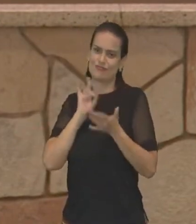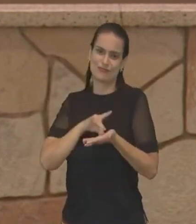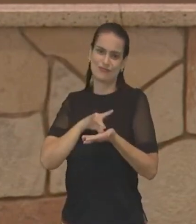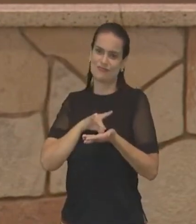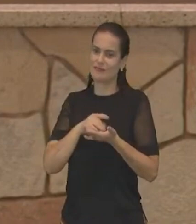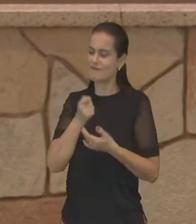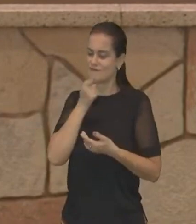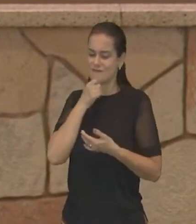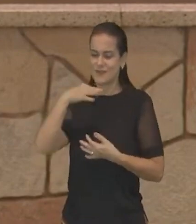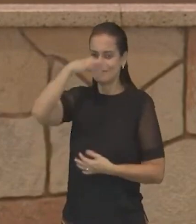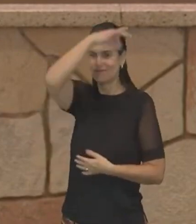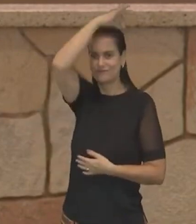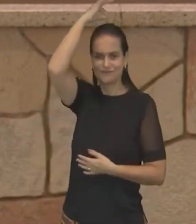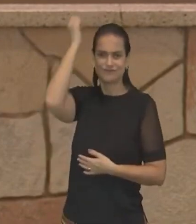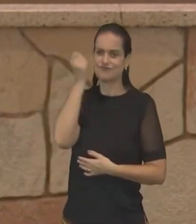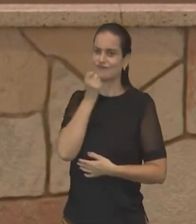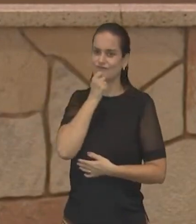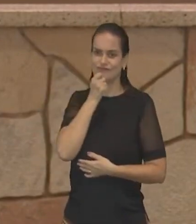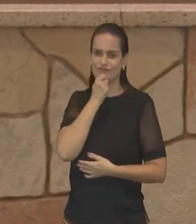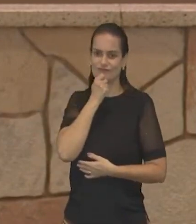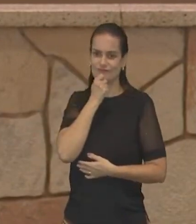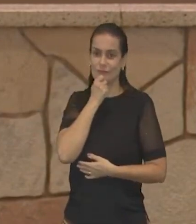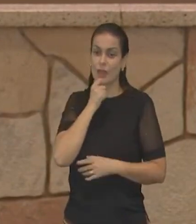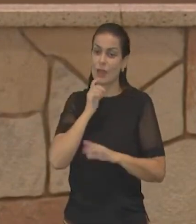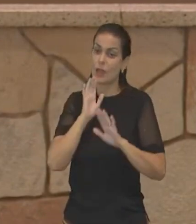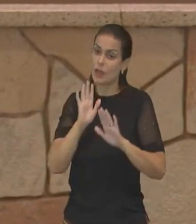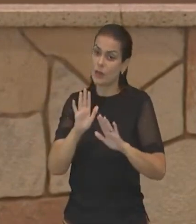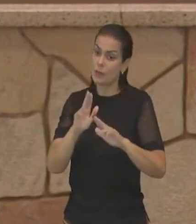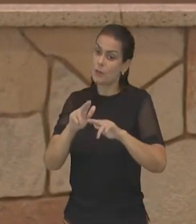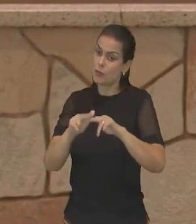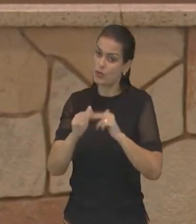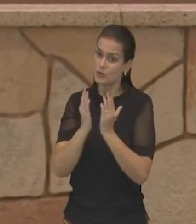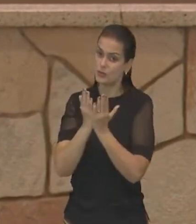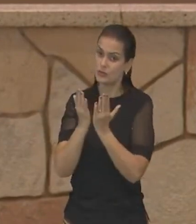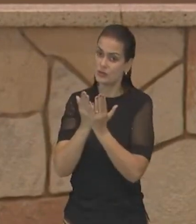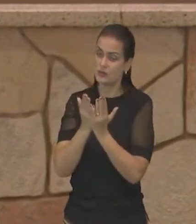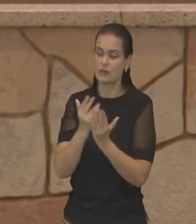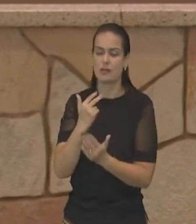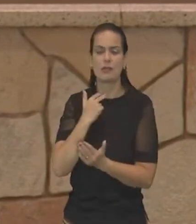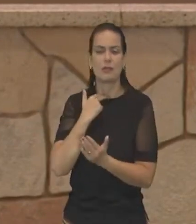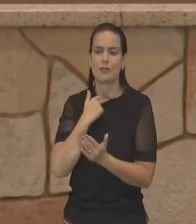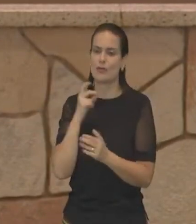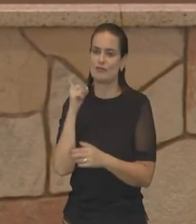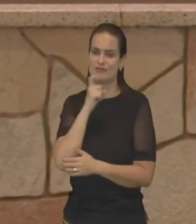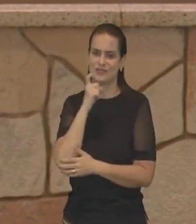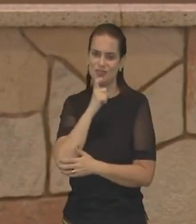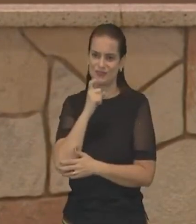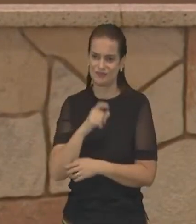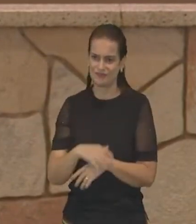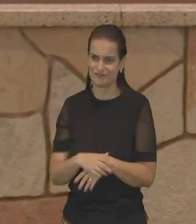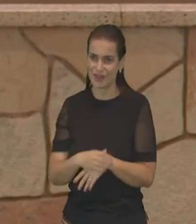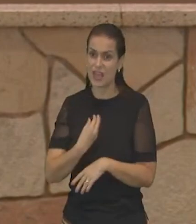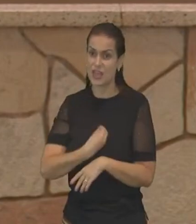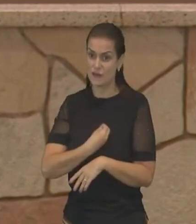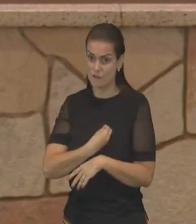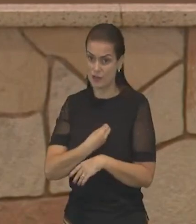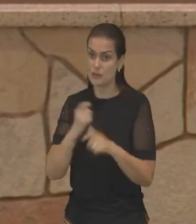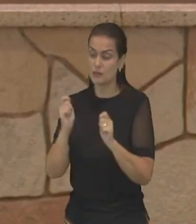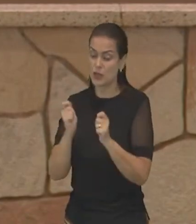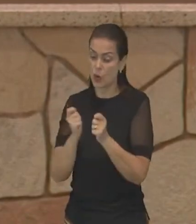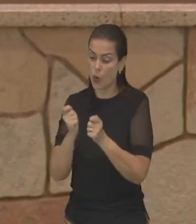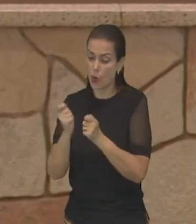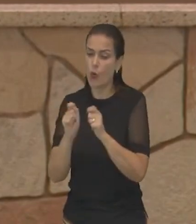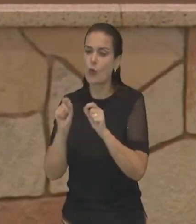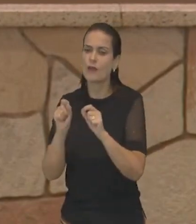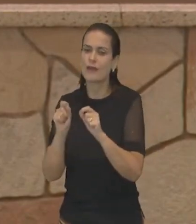Espírito Santo, porque o crente não deve mentir diante do Senhor. A vida do cristão deve ser controlada pela